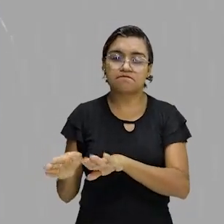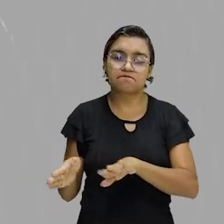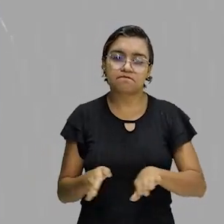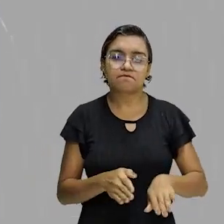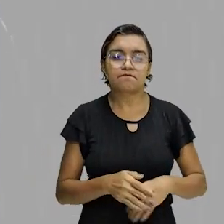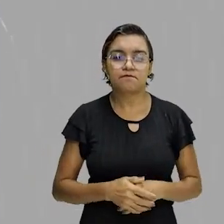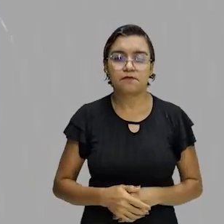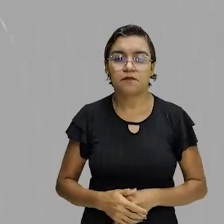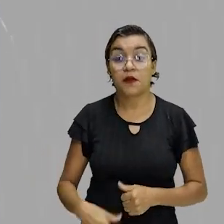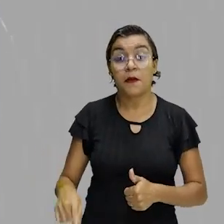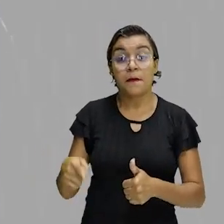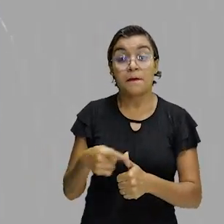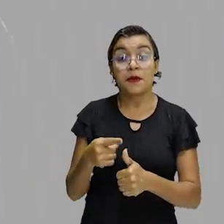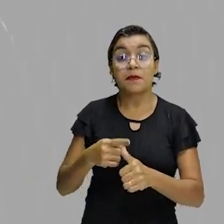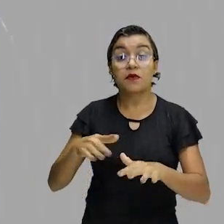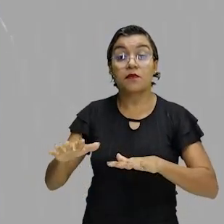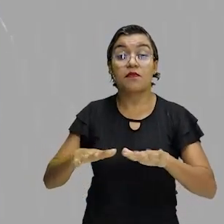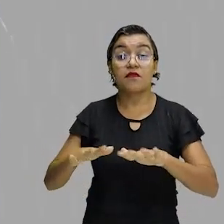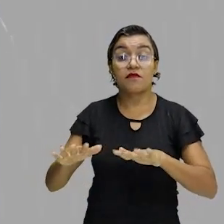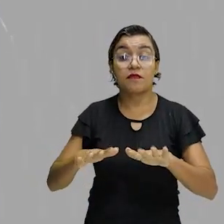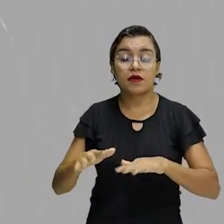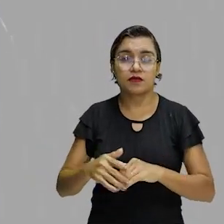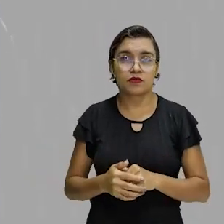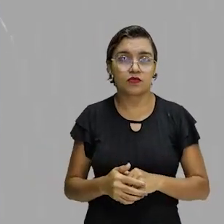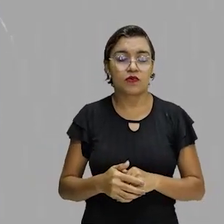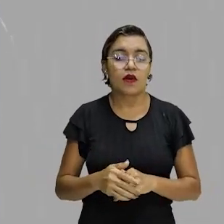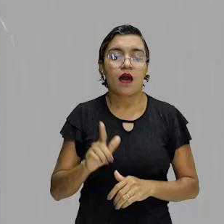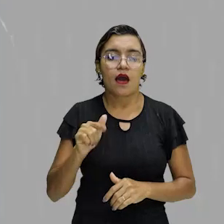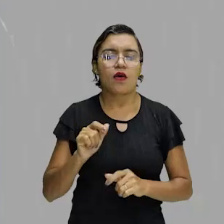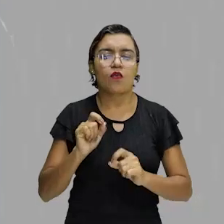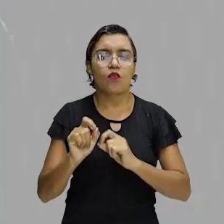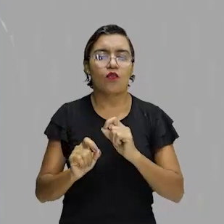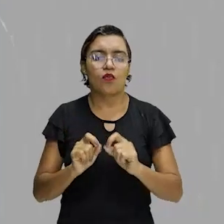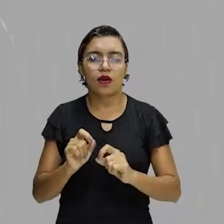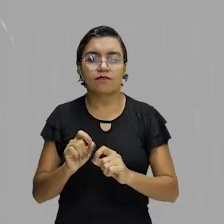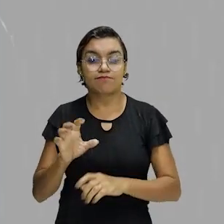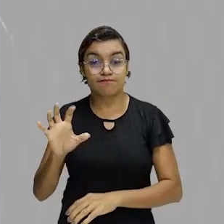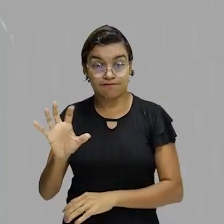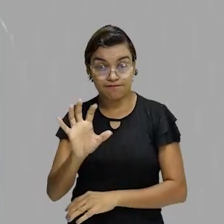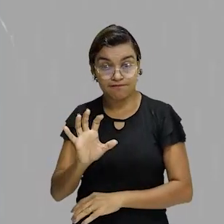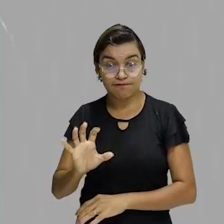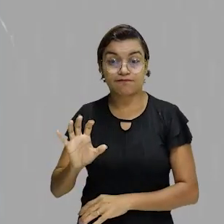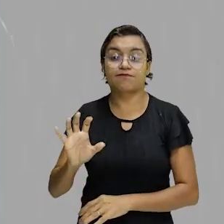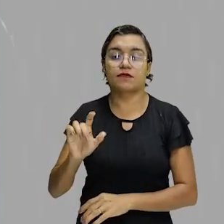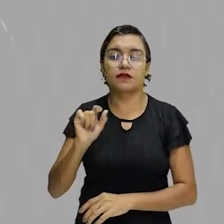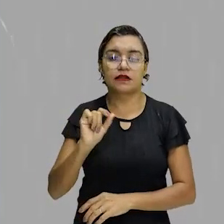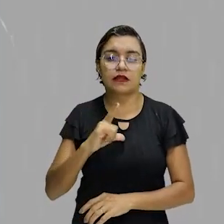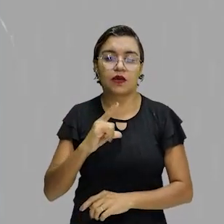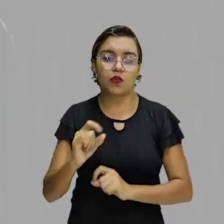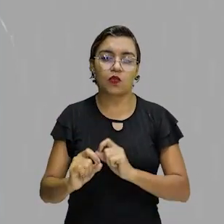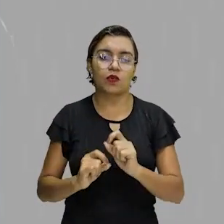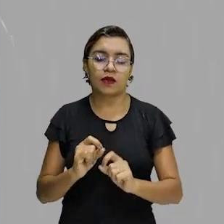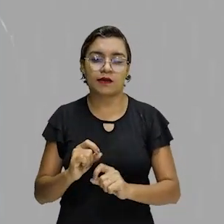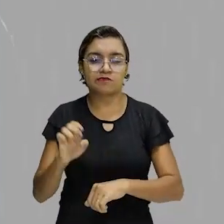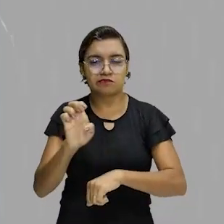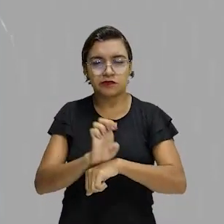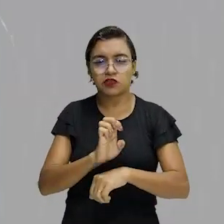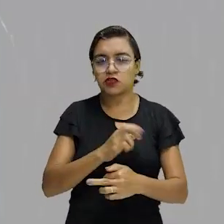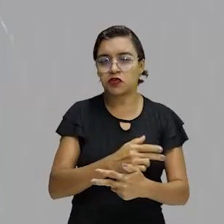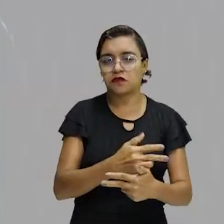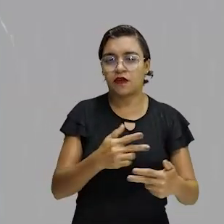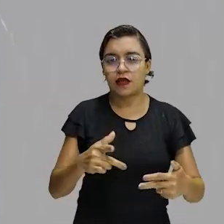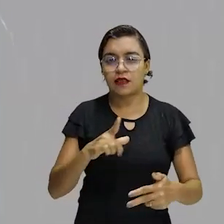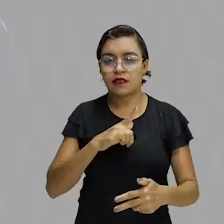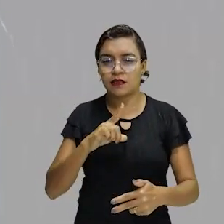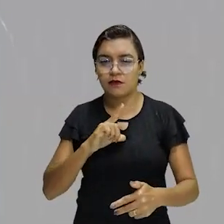só, primeiro movimento que eu vou citar não é nenhum movimento local, é um movimento que é regional, né? Ele engloba ali uma série de estados, mas que tem uma